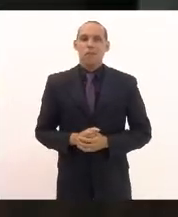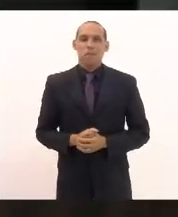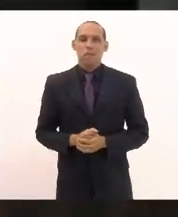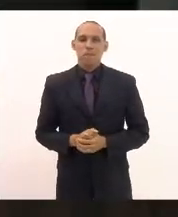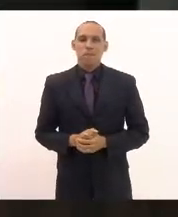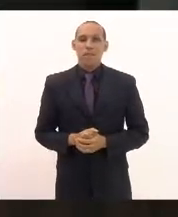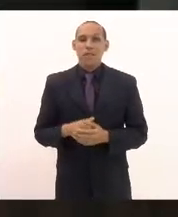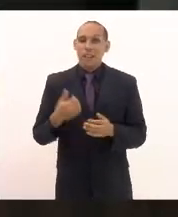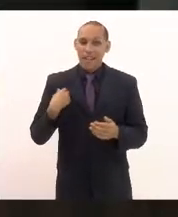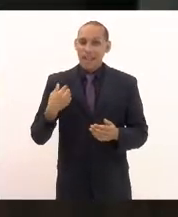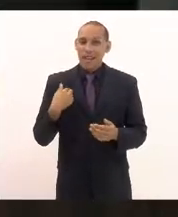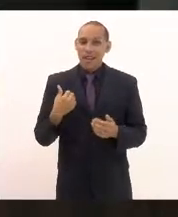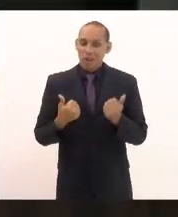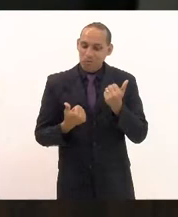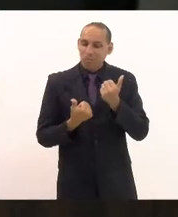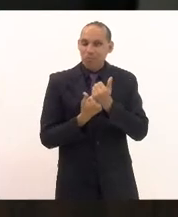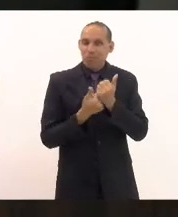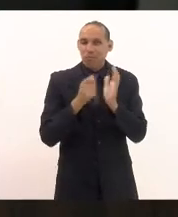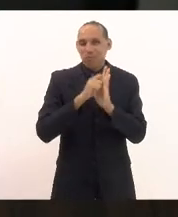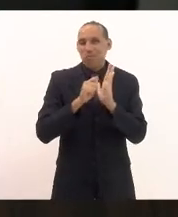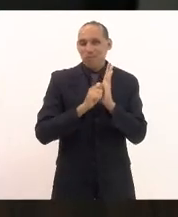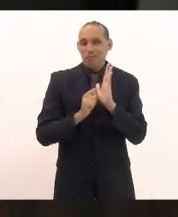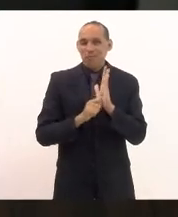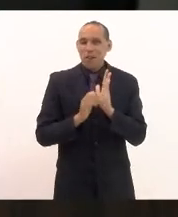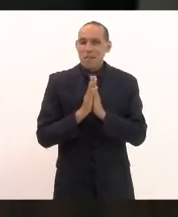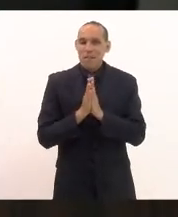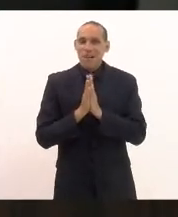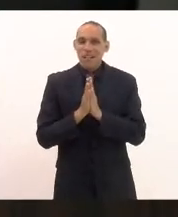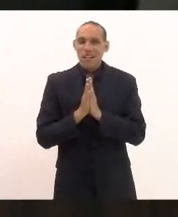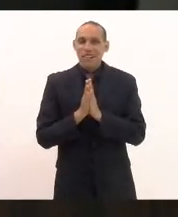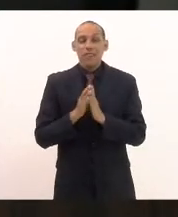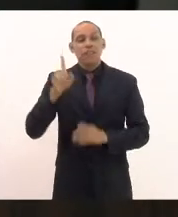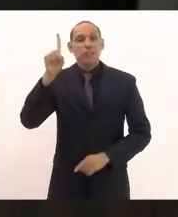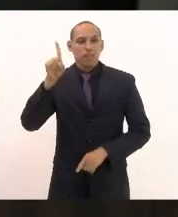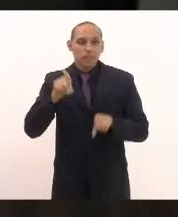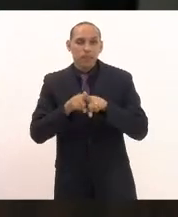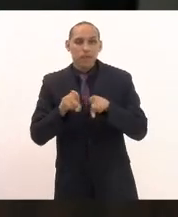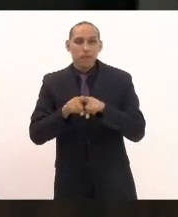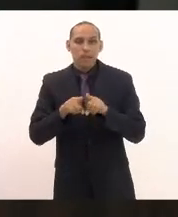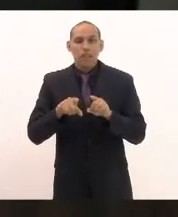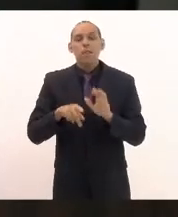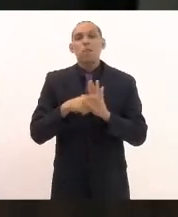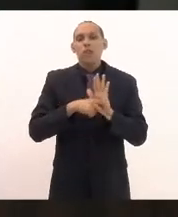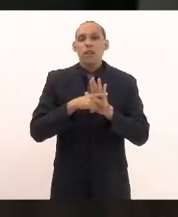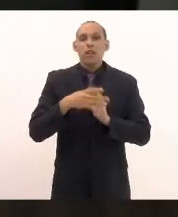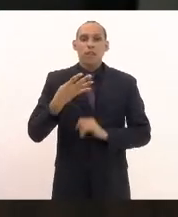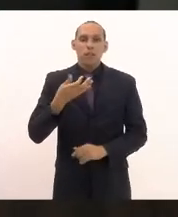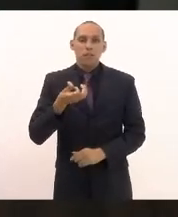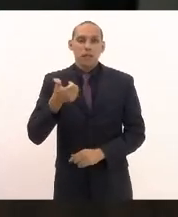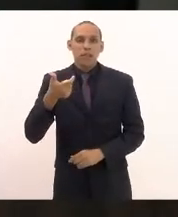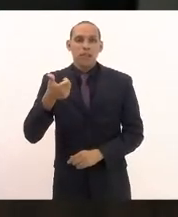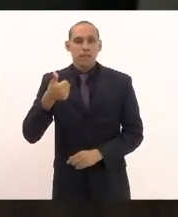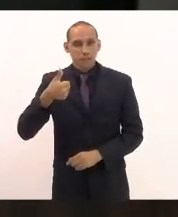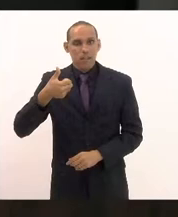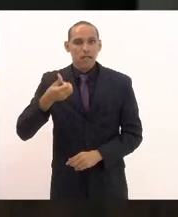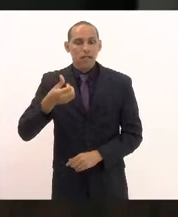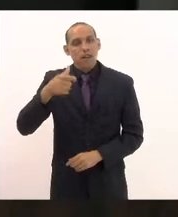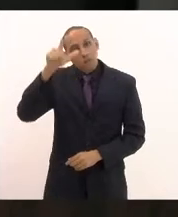como um pedido de coautoria de um projeto 4616. Deputado Luiz Paulo